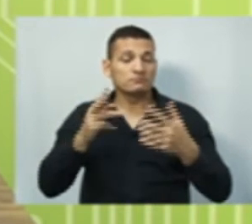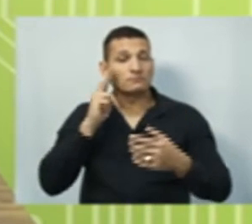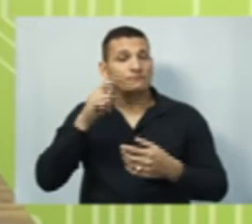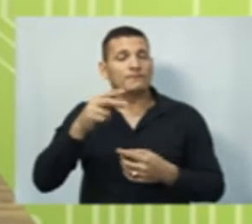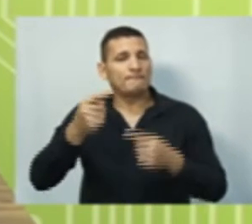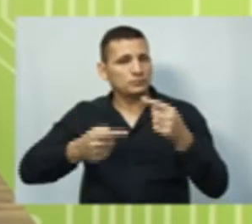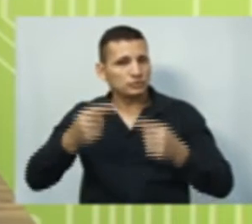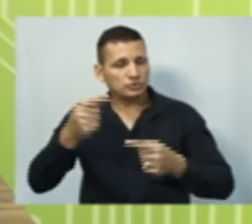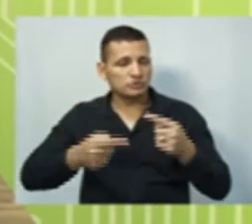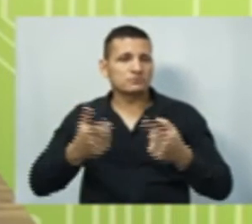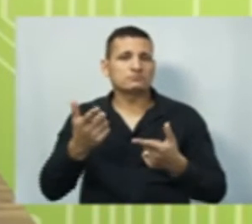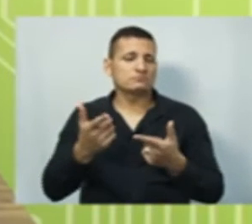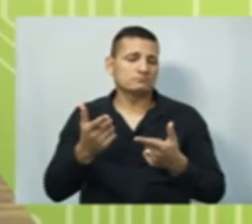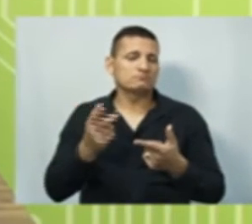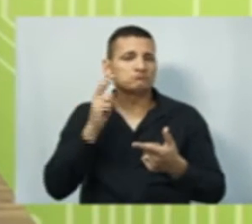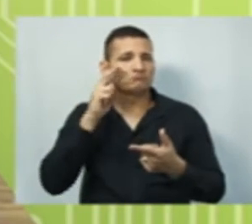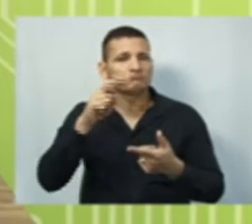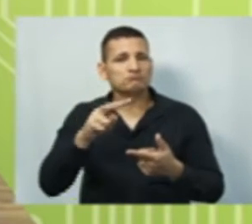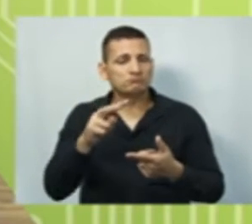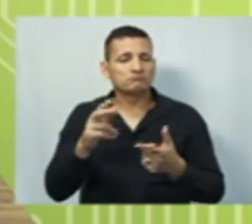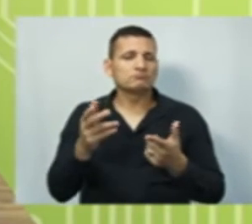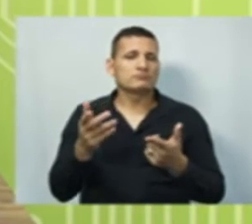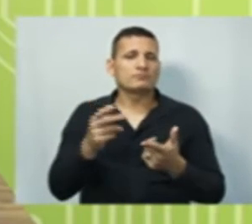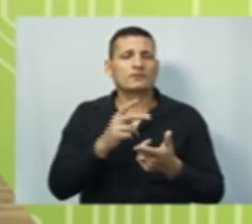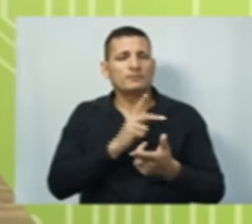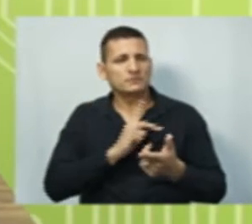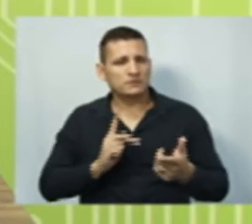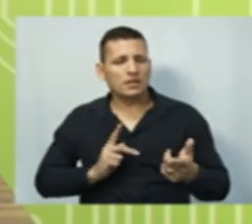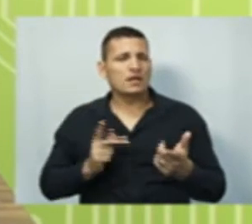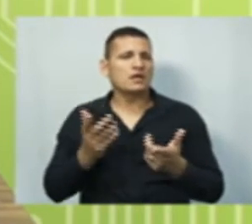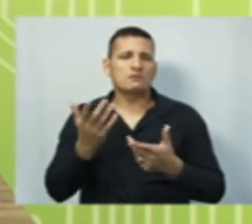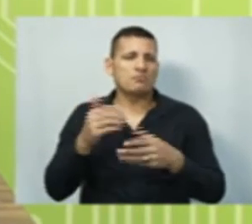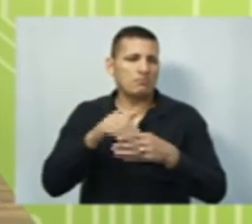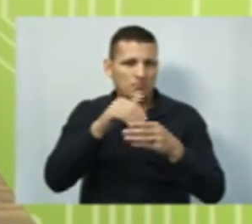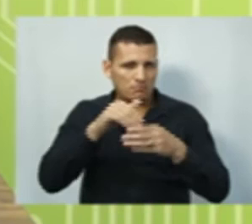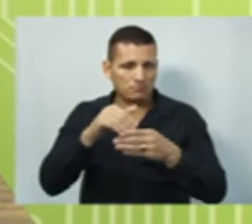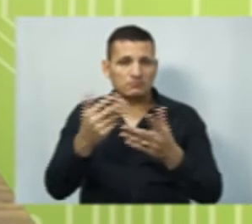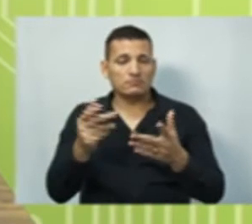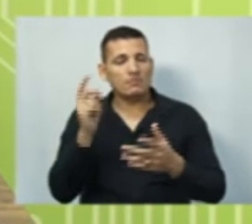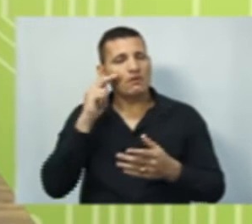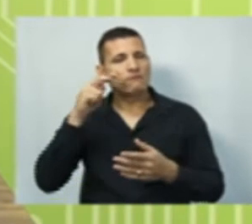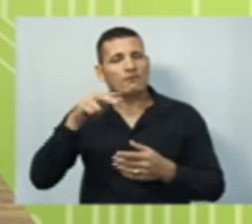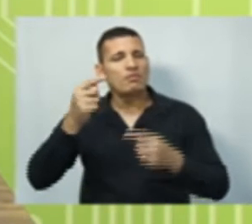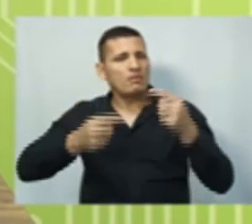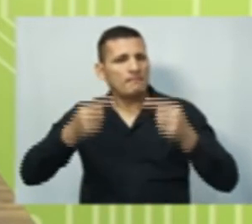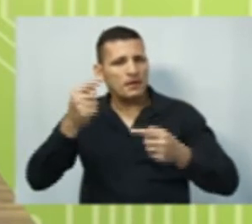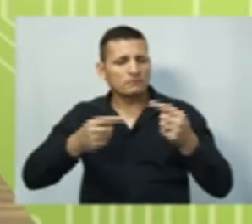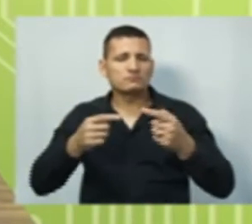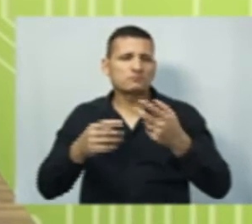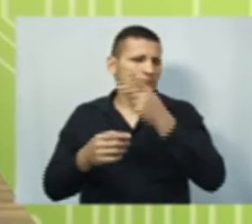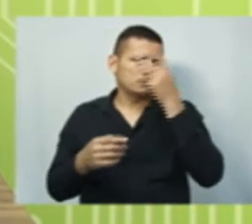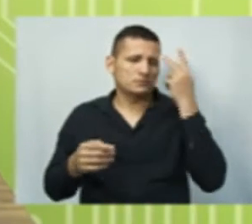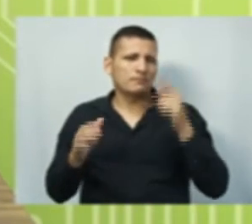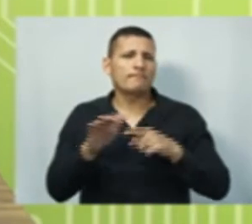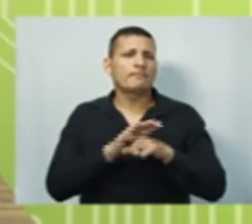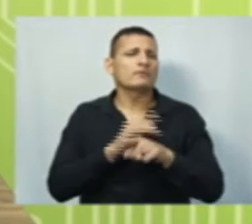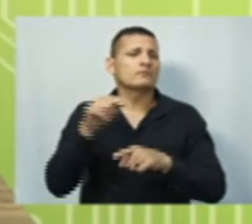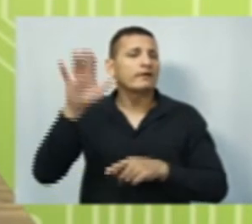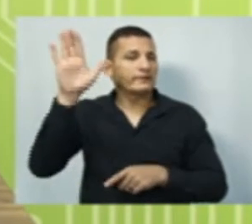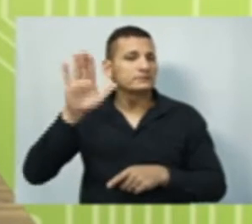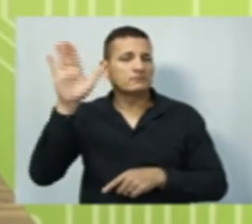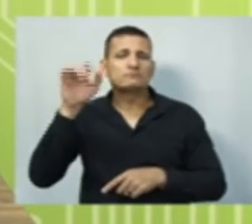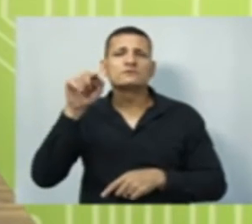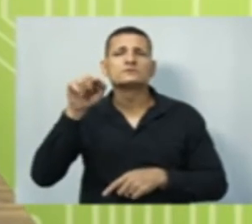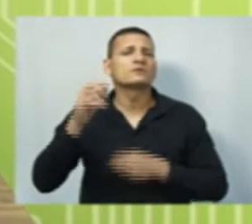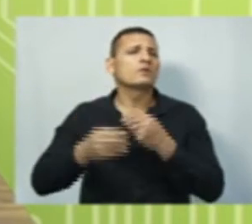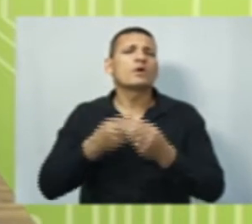está em período eleitoral, para presidente, esse é um dos grandes debates que a gente assiste. As pessoas normalmente perguntam para os seus candidatos como que você vai